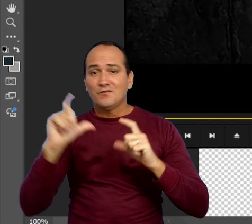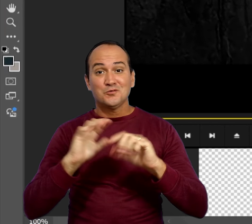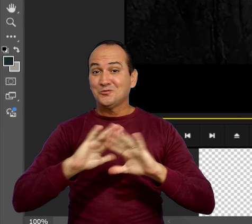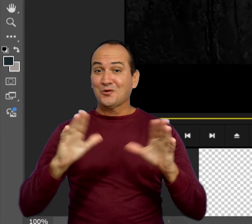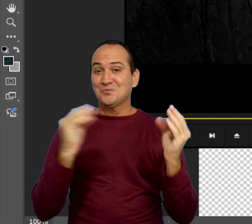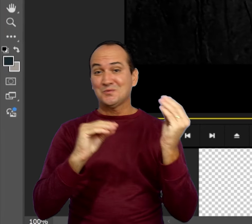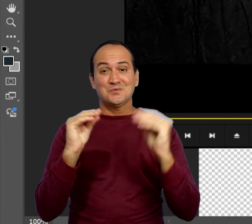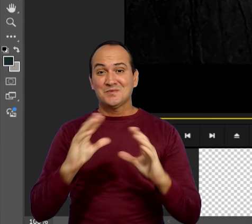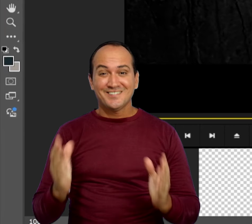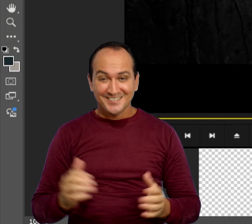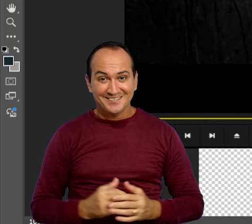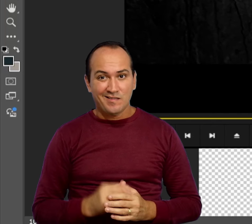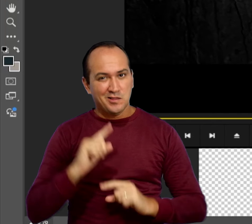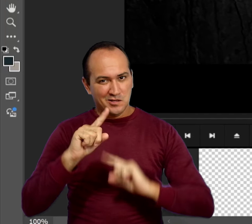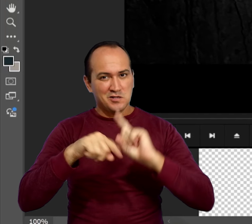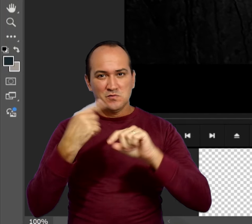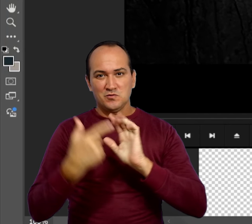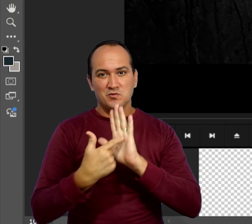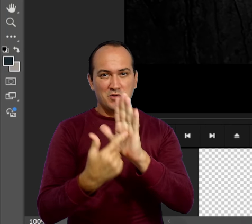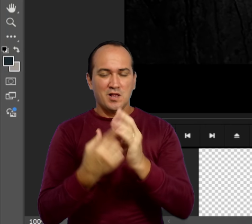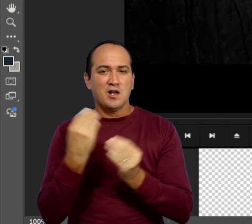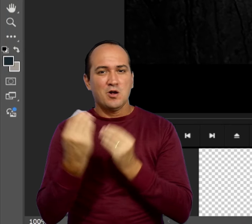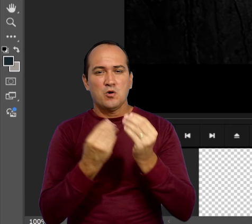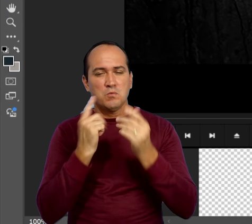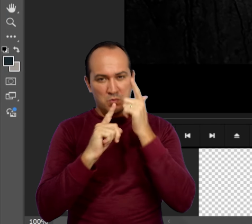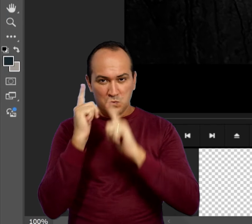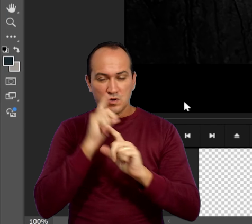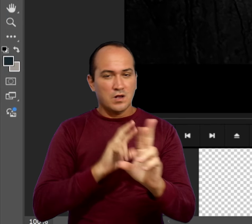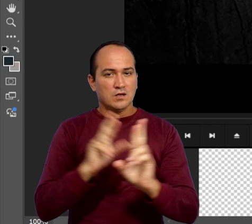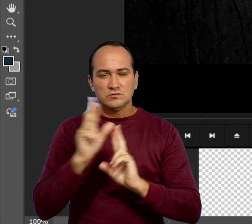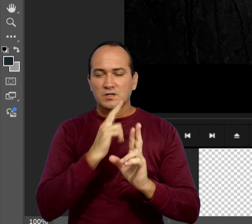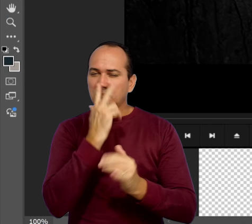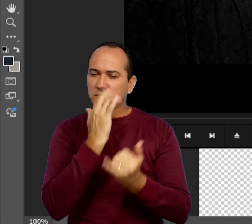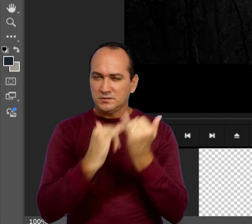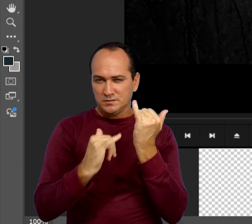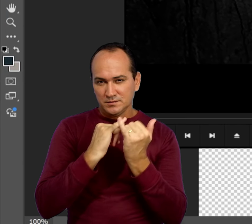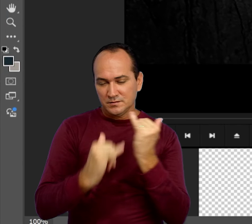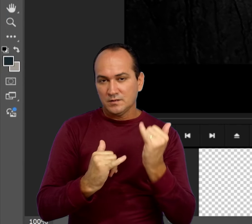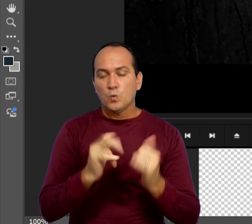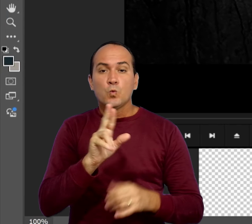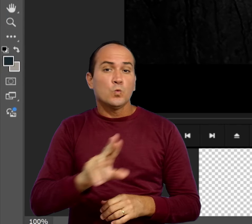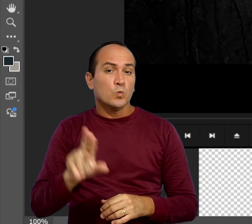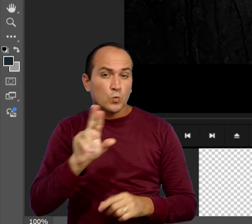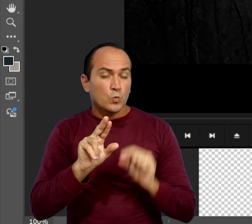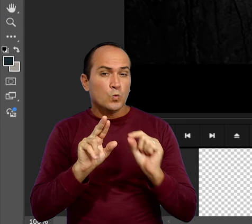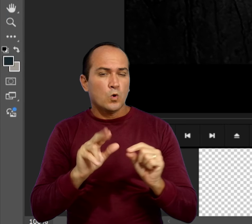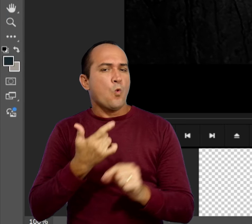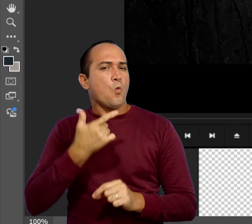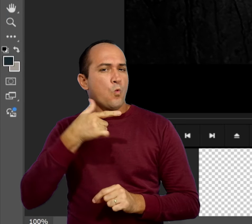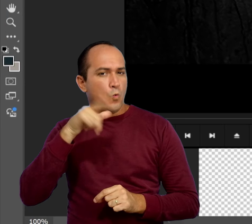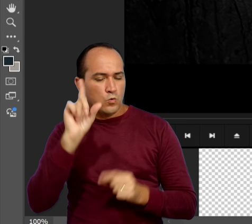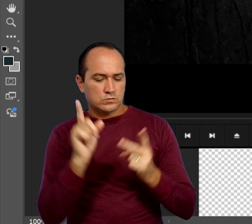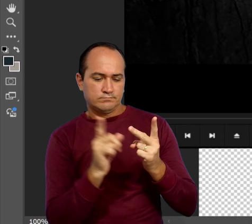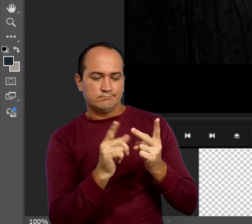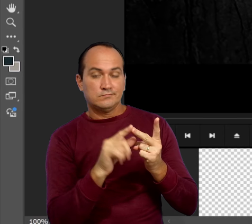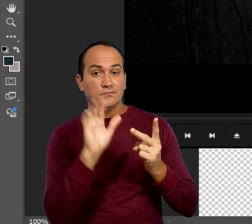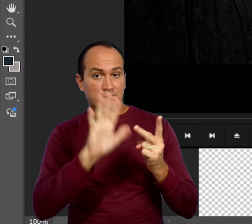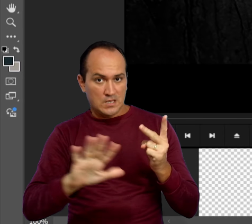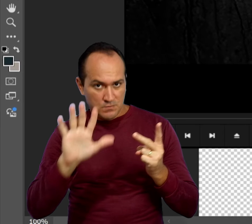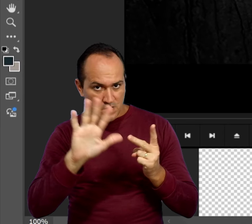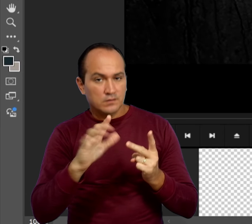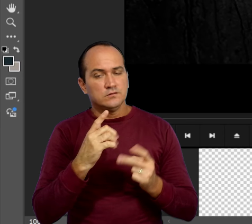partir de fotos, certo? Então eu vou mostrar para vocês como é que a gente consegue chegar num resultado parecido com esse, usando aqui uma